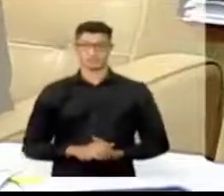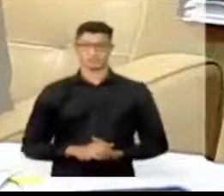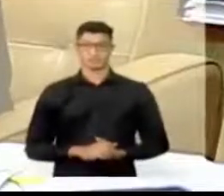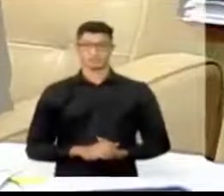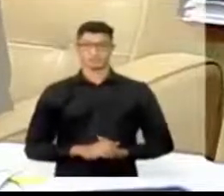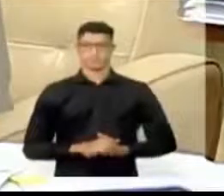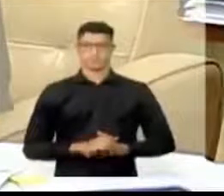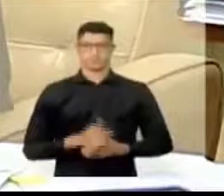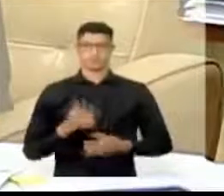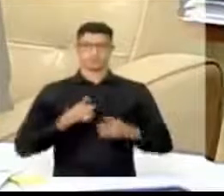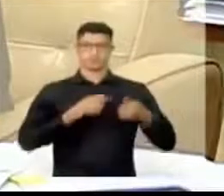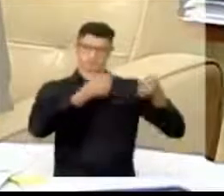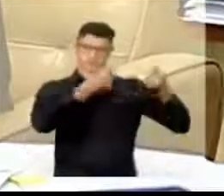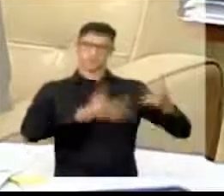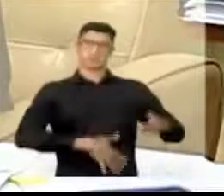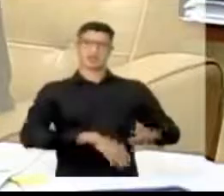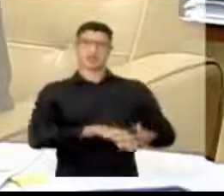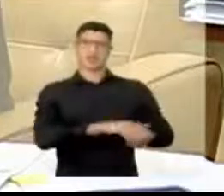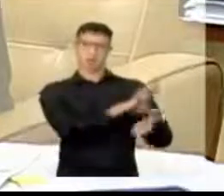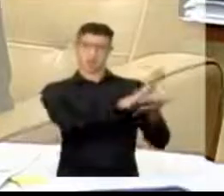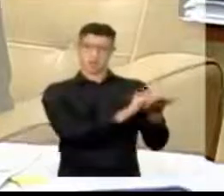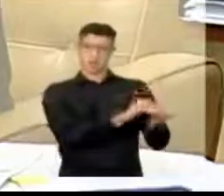gente citar o Rio de Janeiro como exemplo.